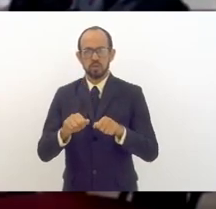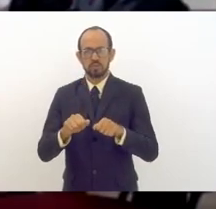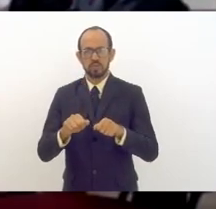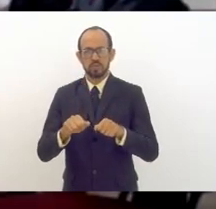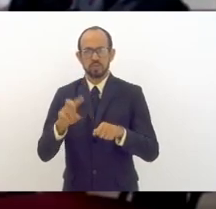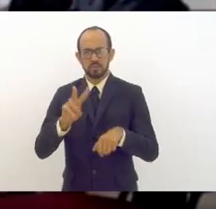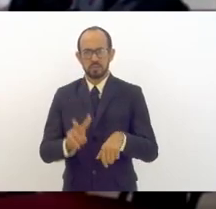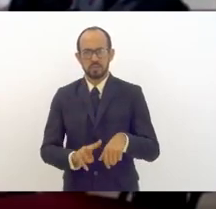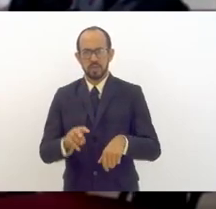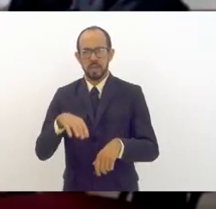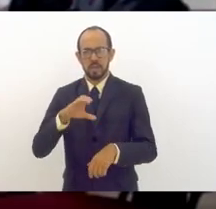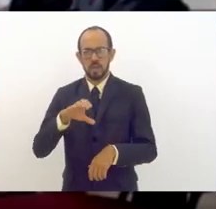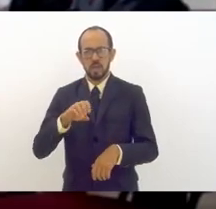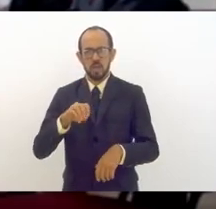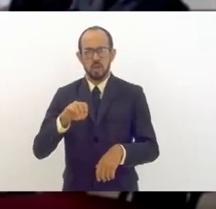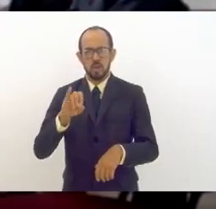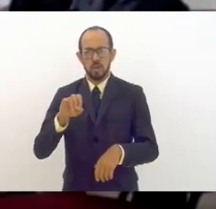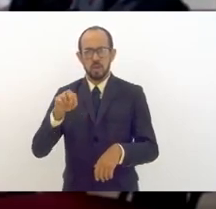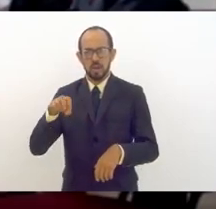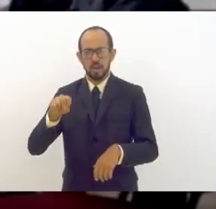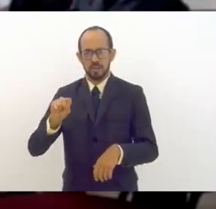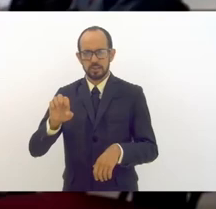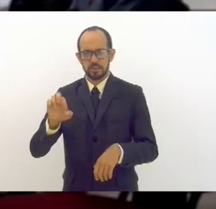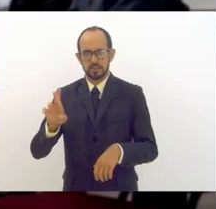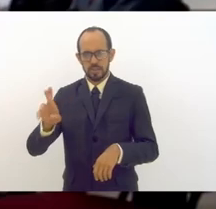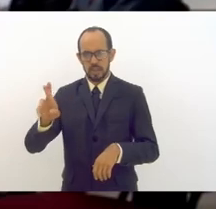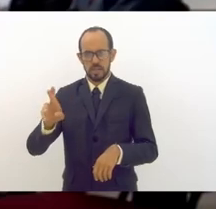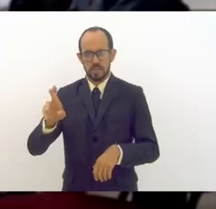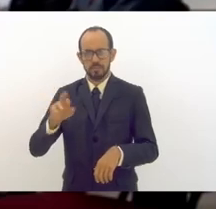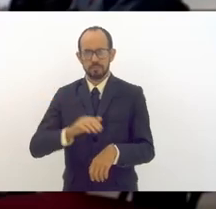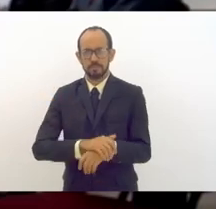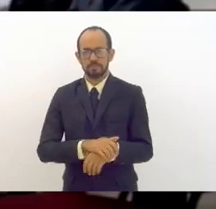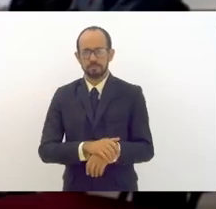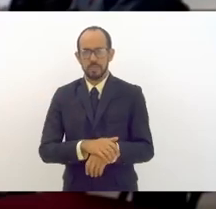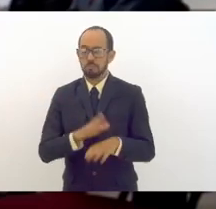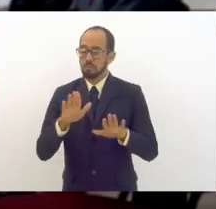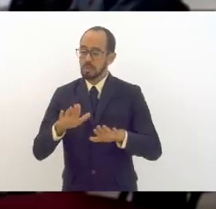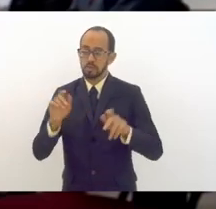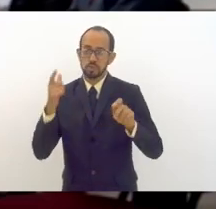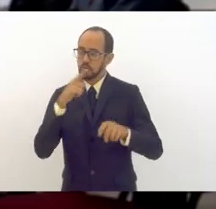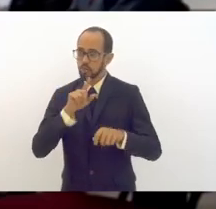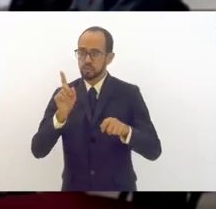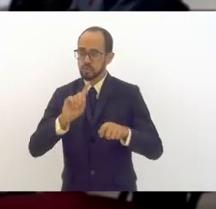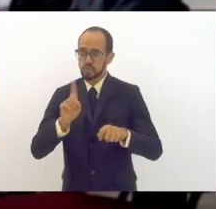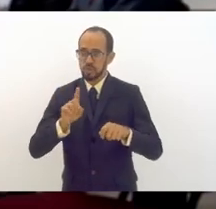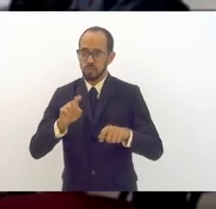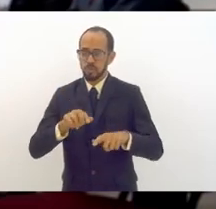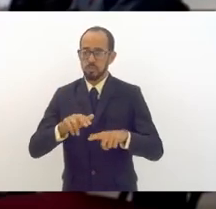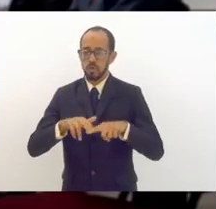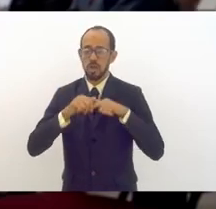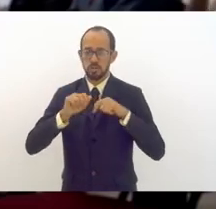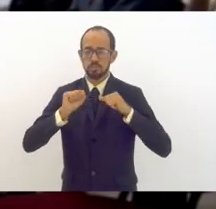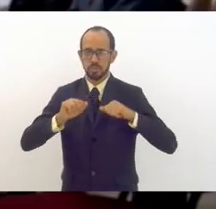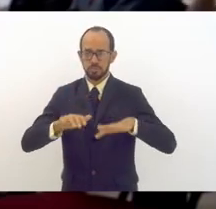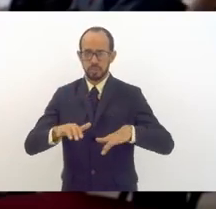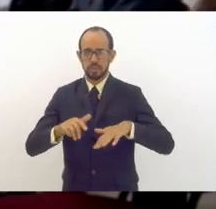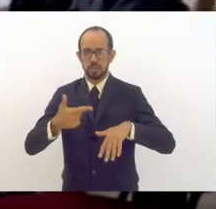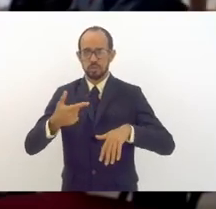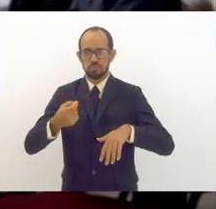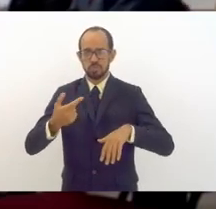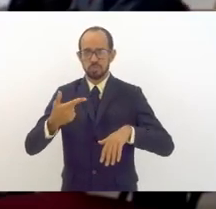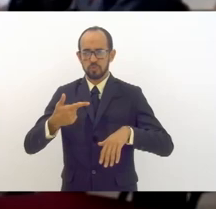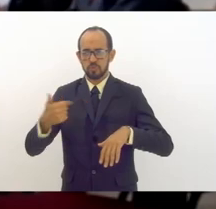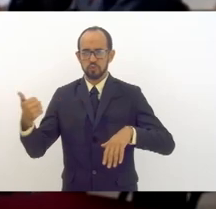tudo preparado para realizar em 2020, mas não foi possível por conta da pandemia. Em 2021, nós conseguimos aplicar um